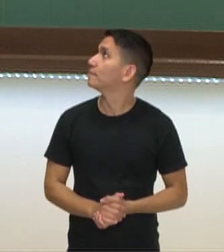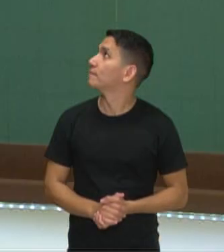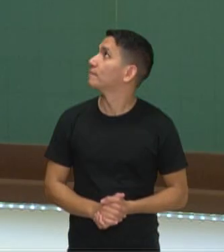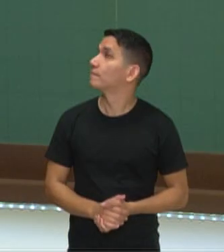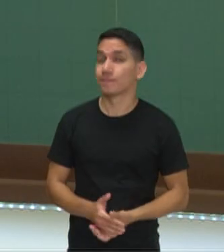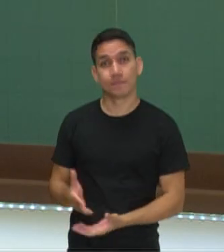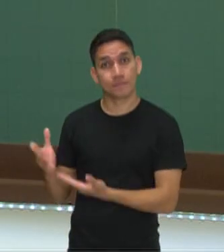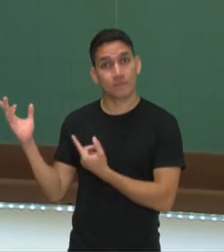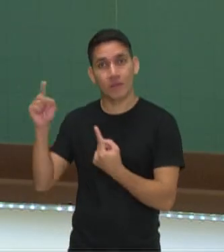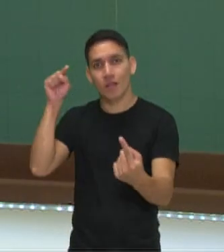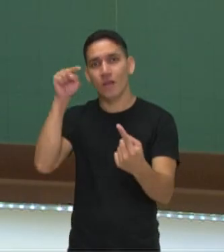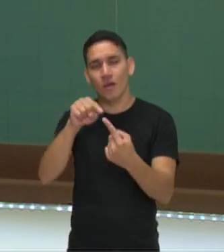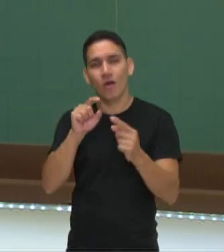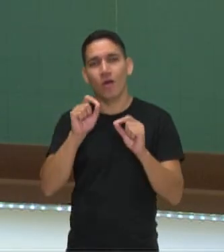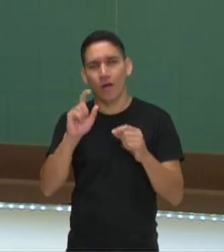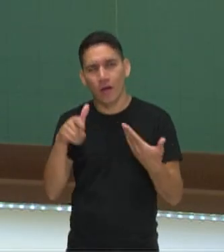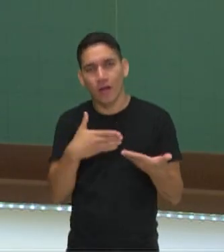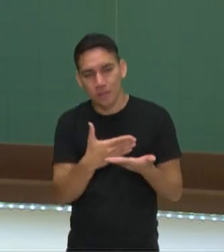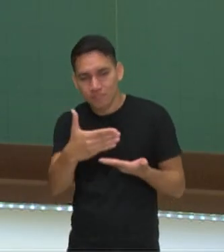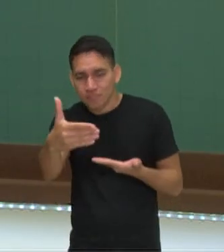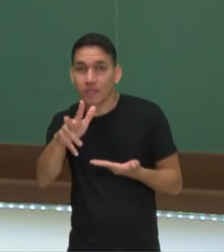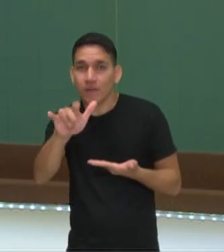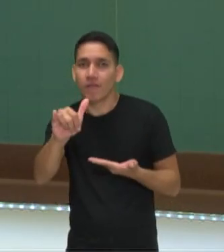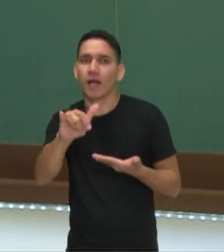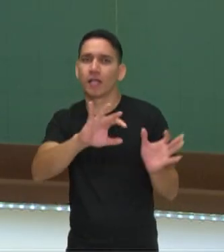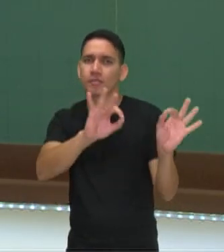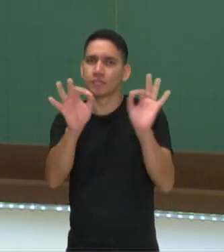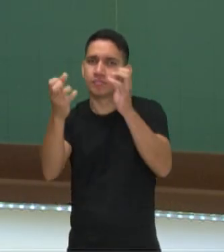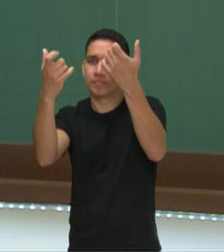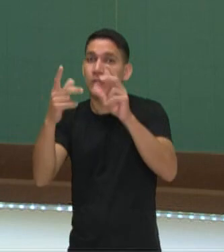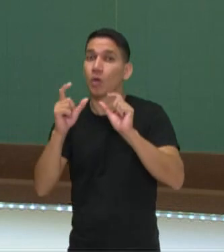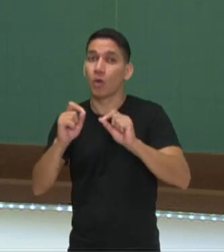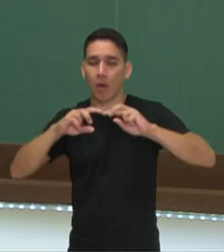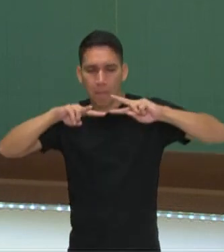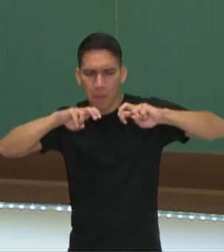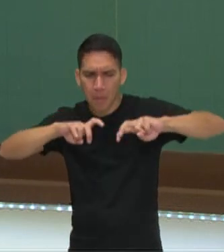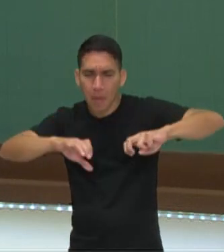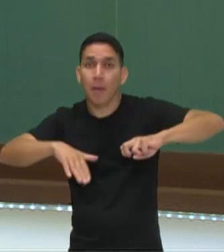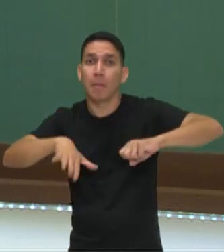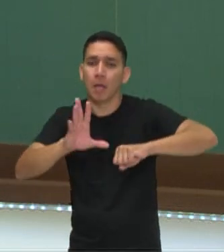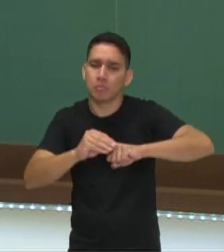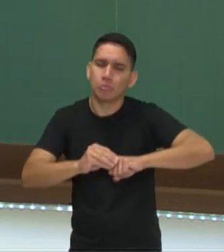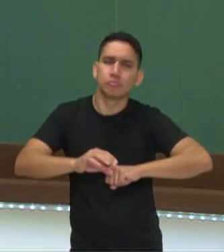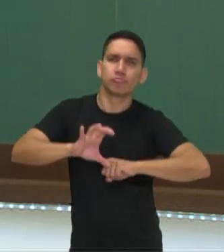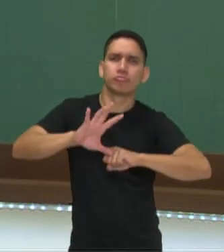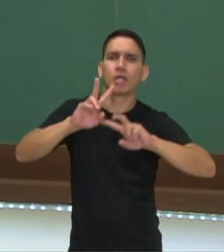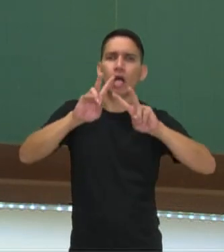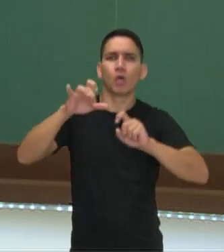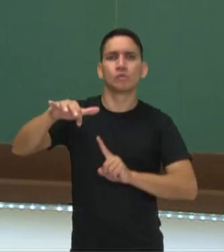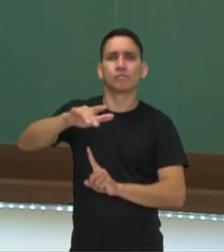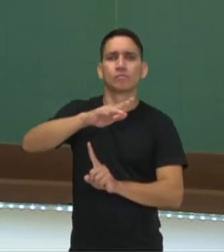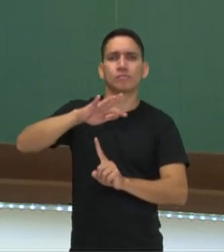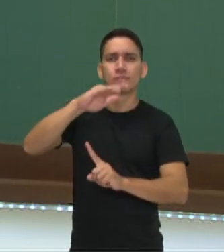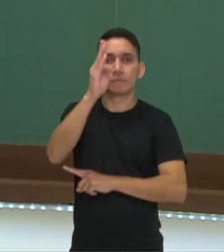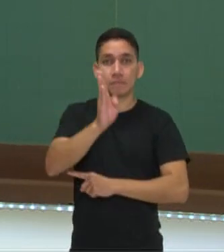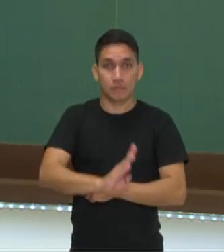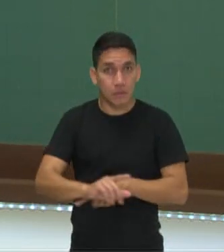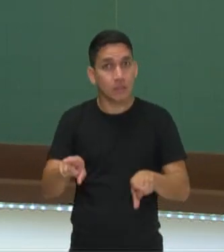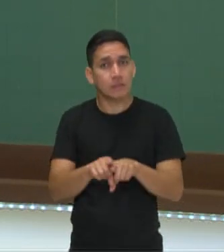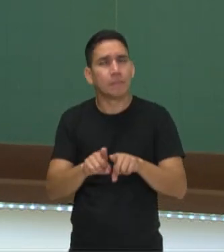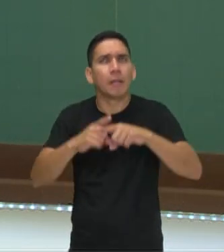Então o objetivo desse vídeo aqui é aprofundar as ideias da antropologia brasileira e as reflexões que